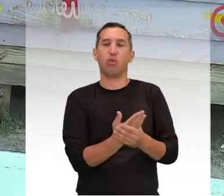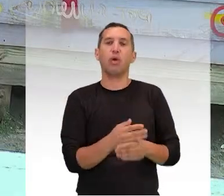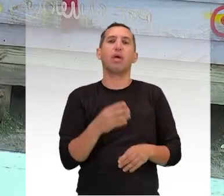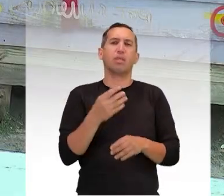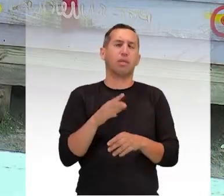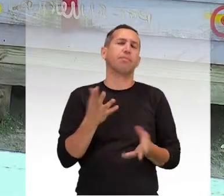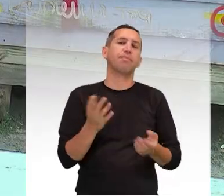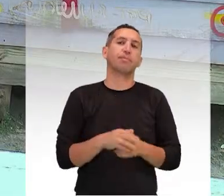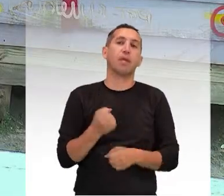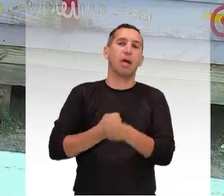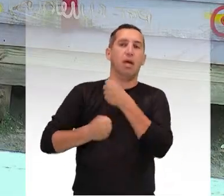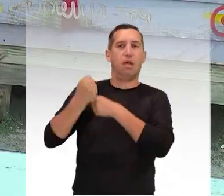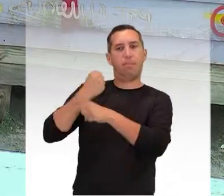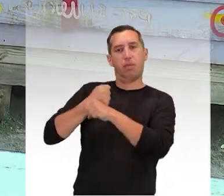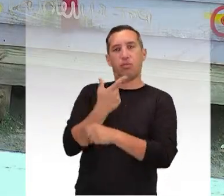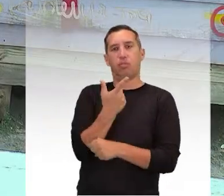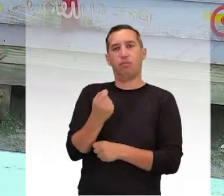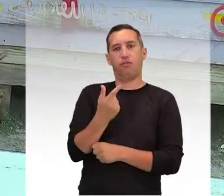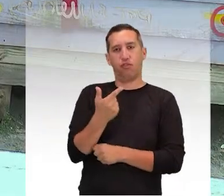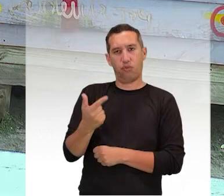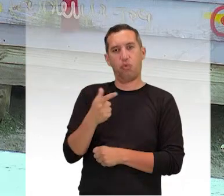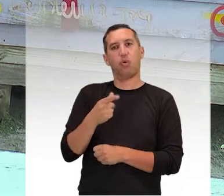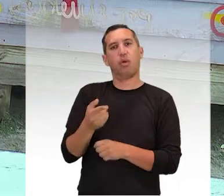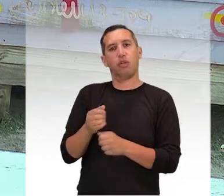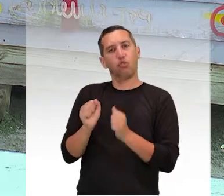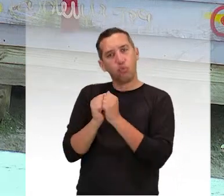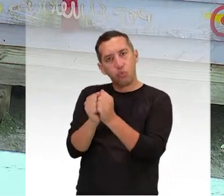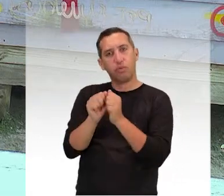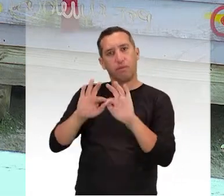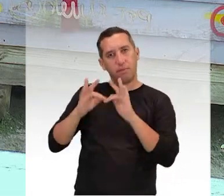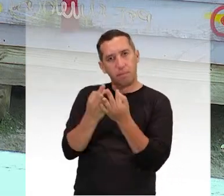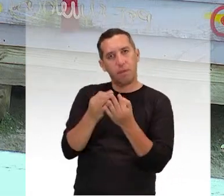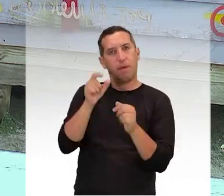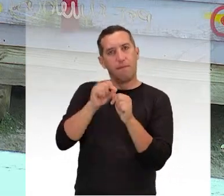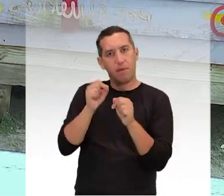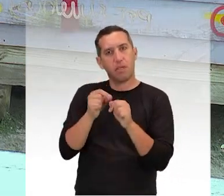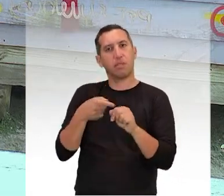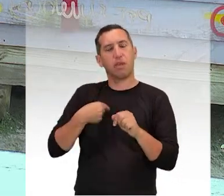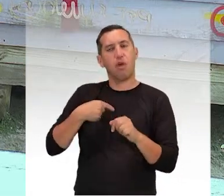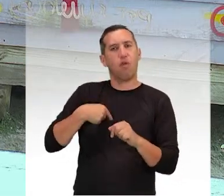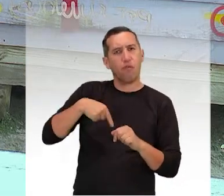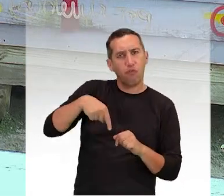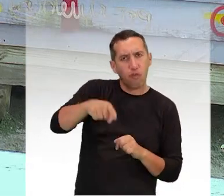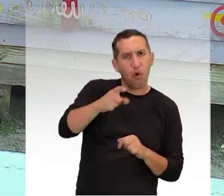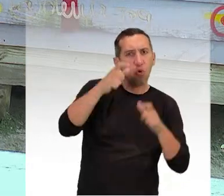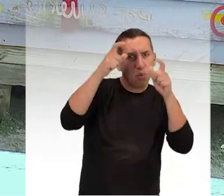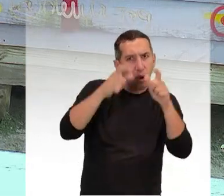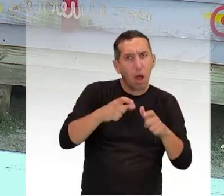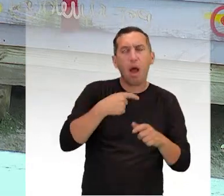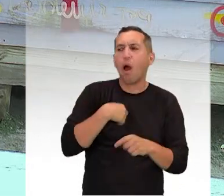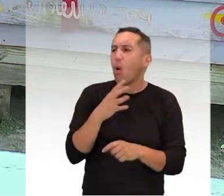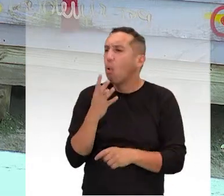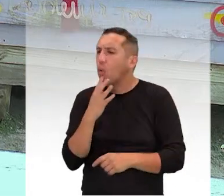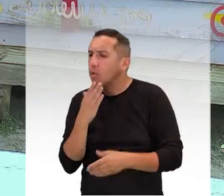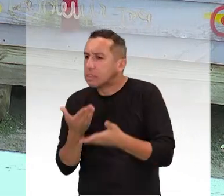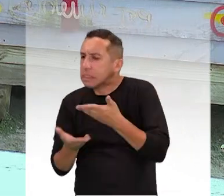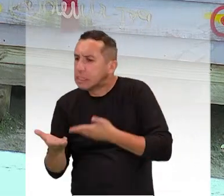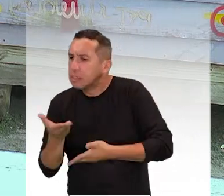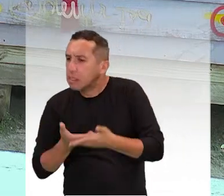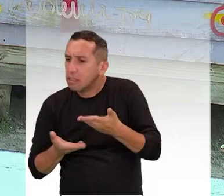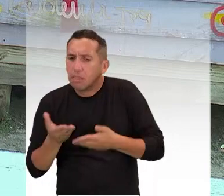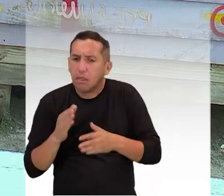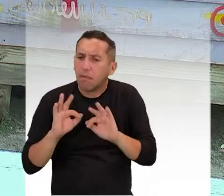desde meados do ano passado, de 2022, a acompanhar as famílias. Fizemos algumas idas, né, na ocupação para conhecer